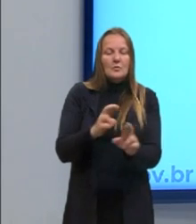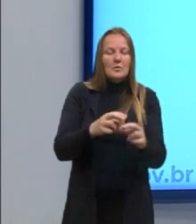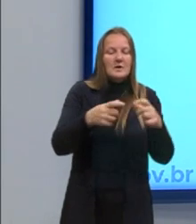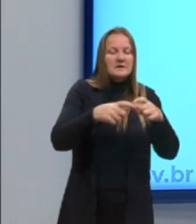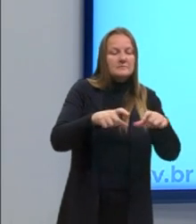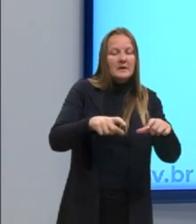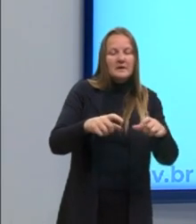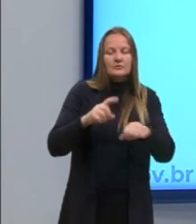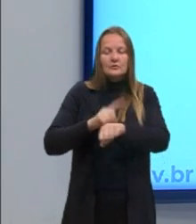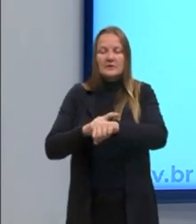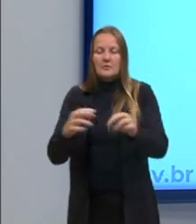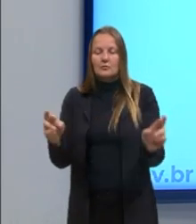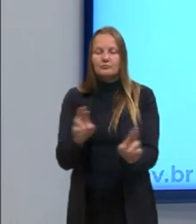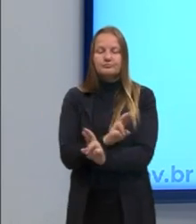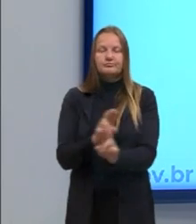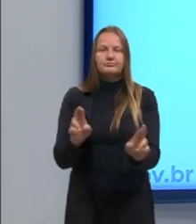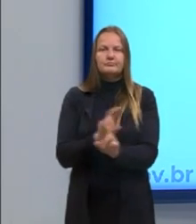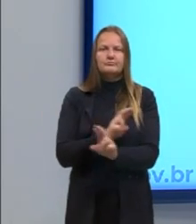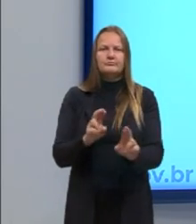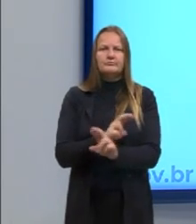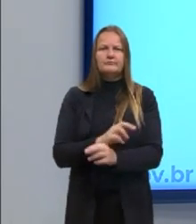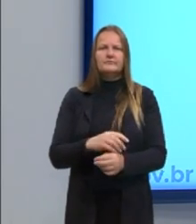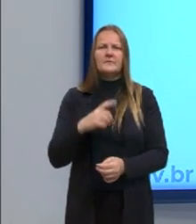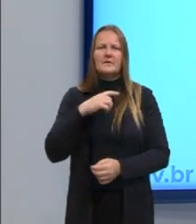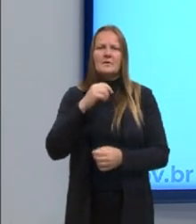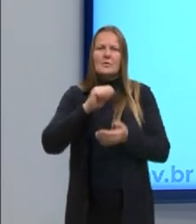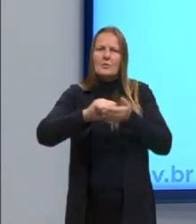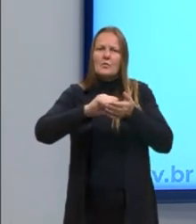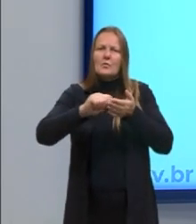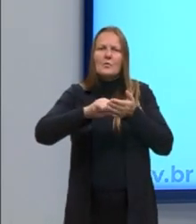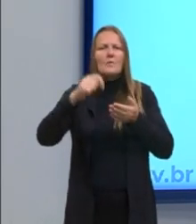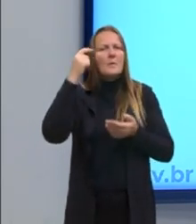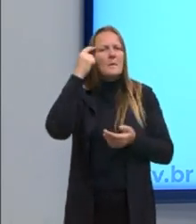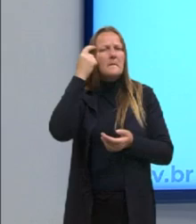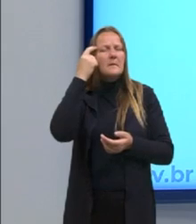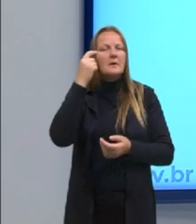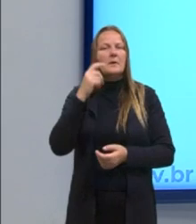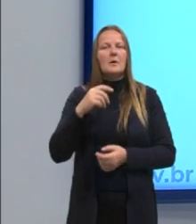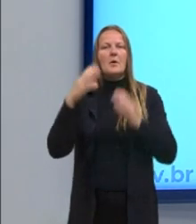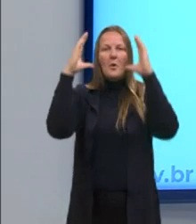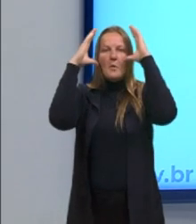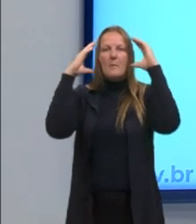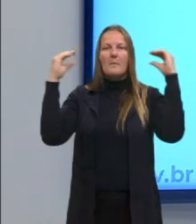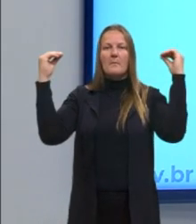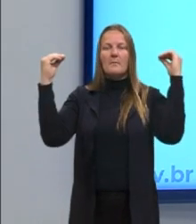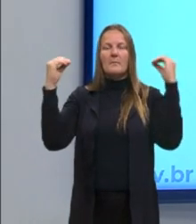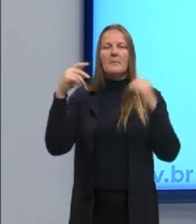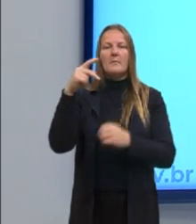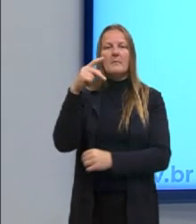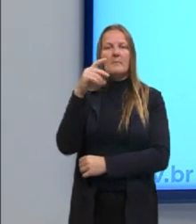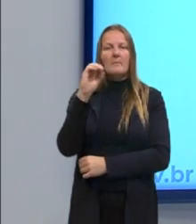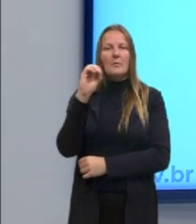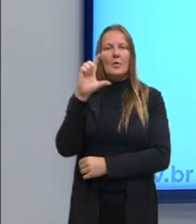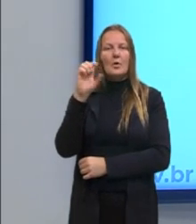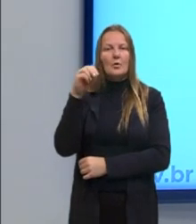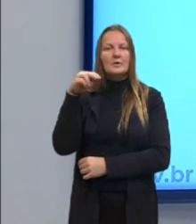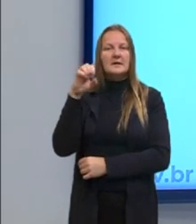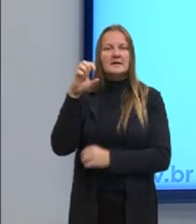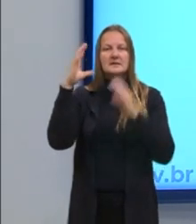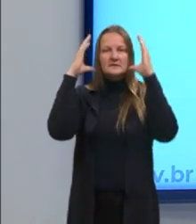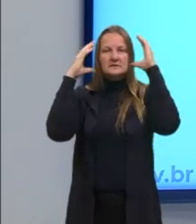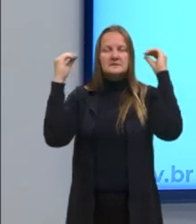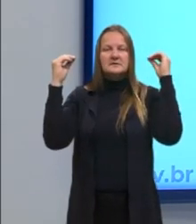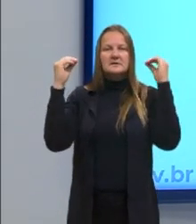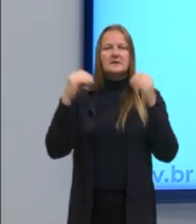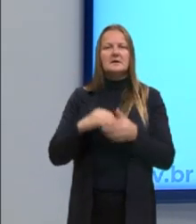essa frase bem importante do zigmont ele é um Pensador polonês ele faleceu recentemente e ele é um